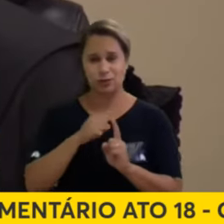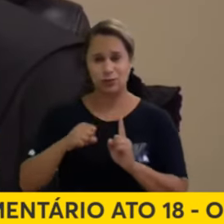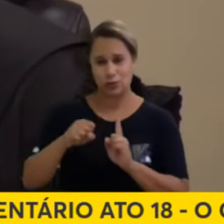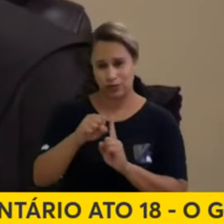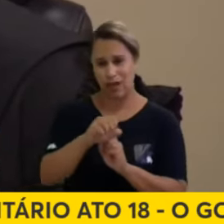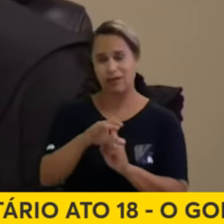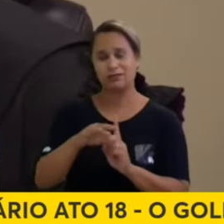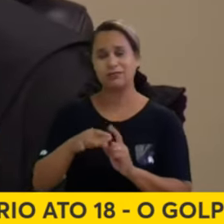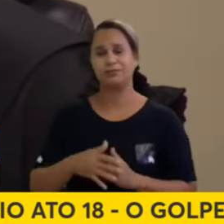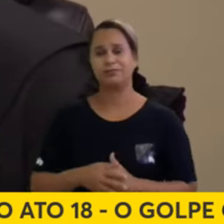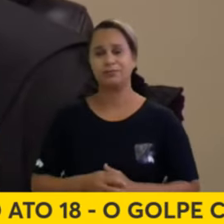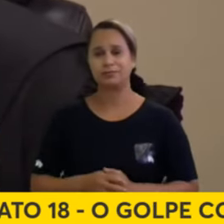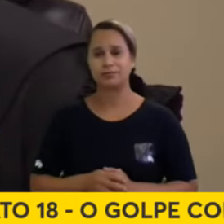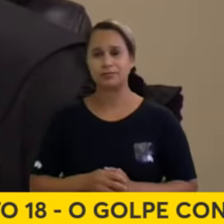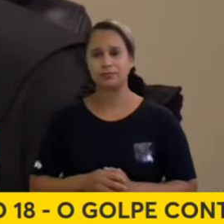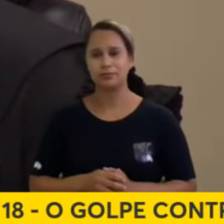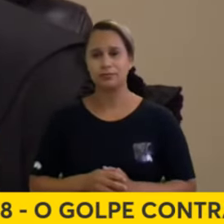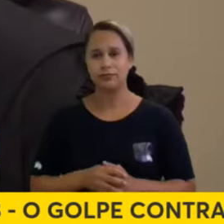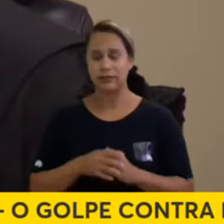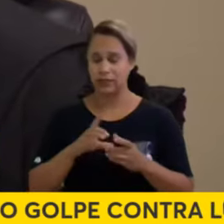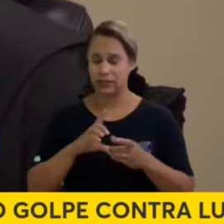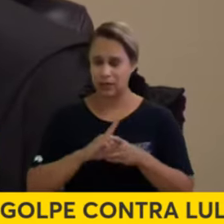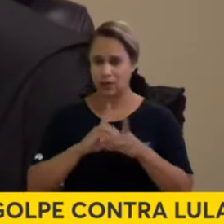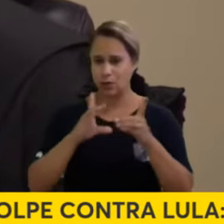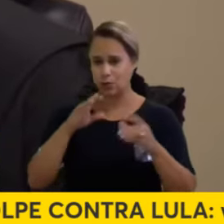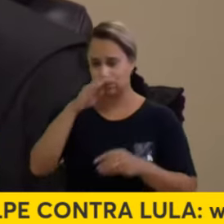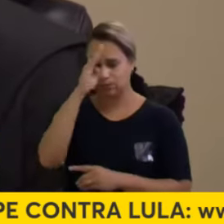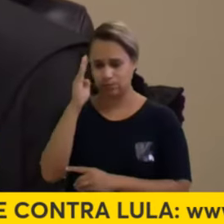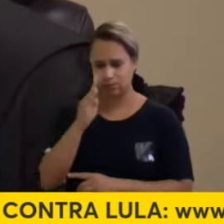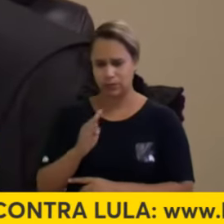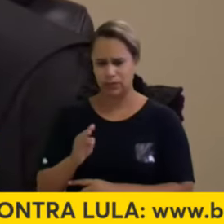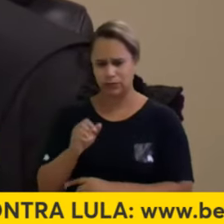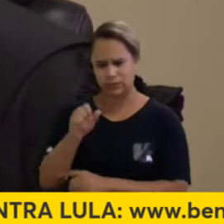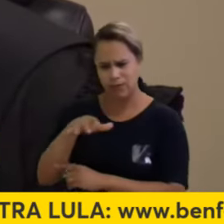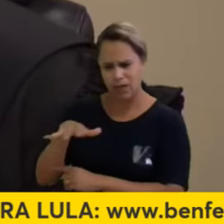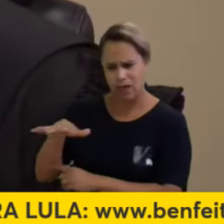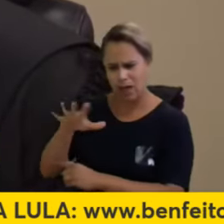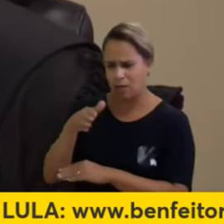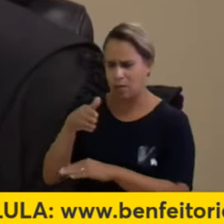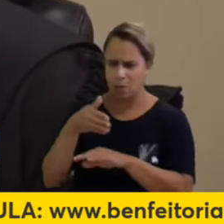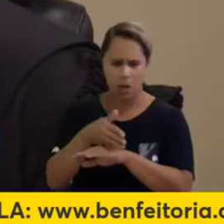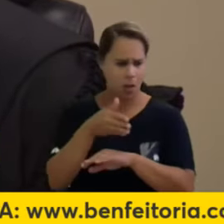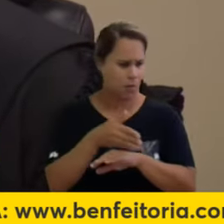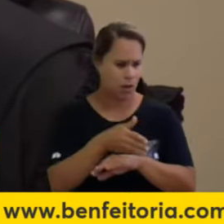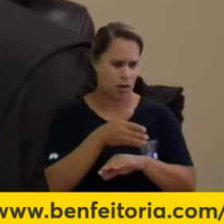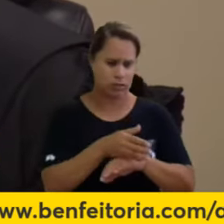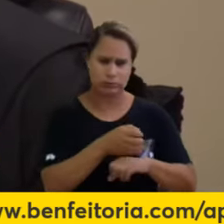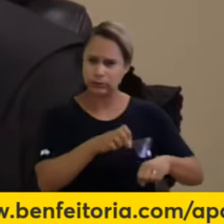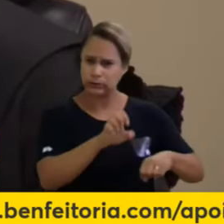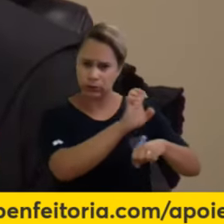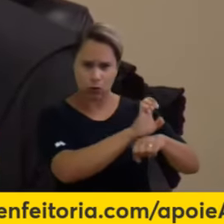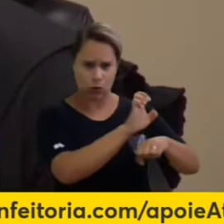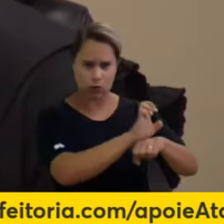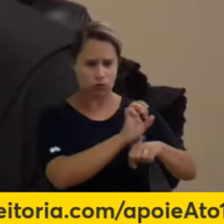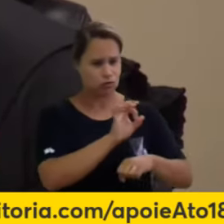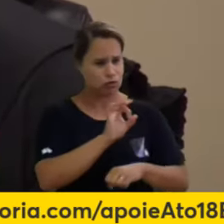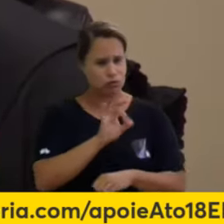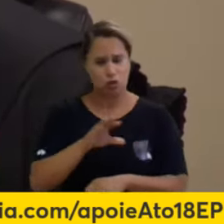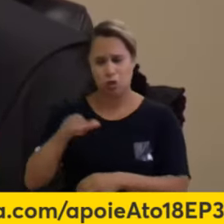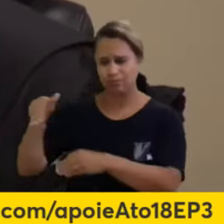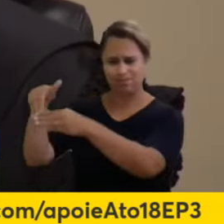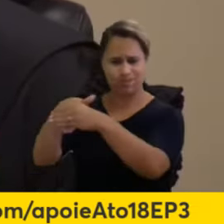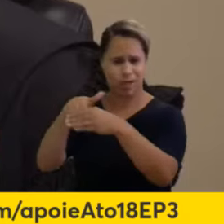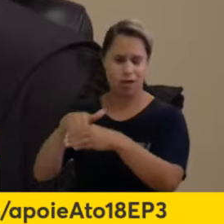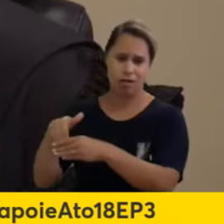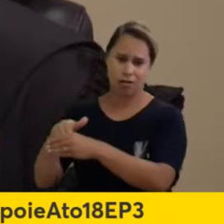enforcar a democracia brasileira as massas não exercem participação Permanente no estado são apenas eleitoras em